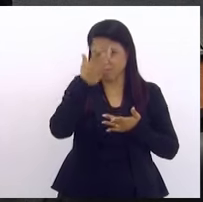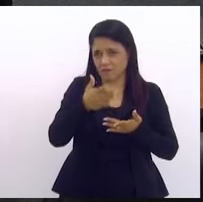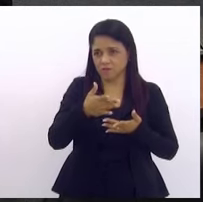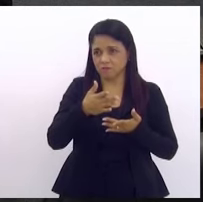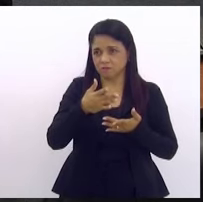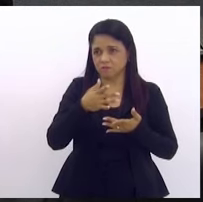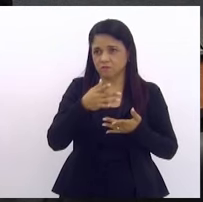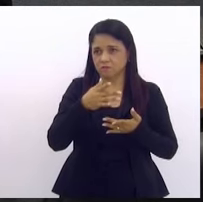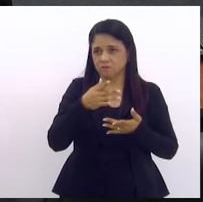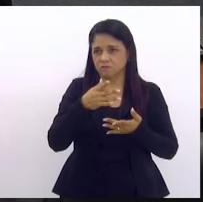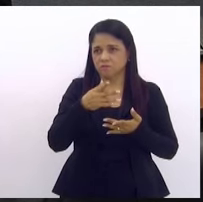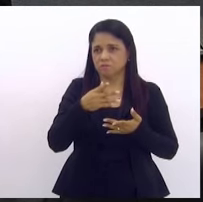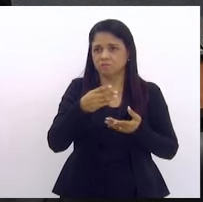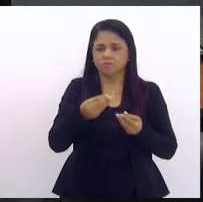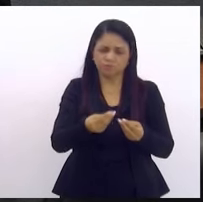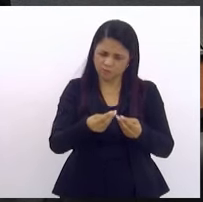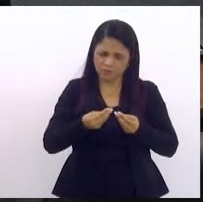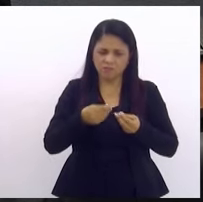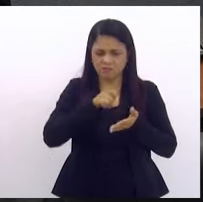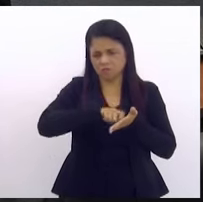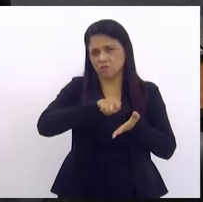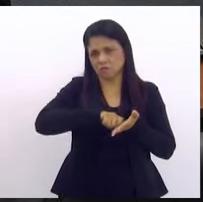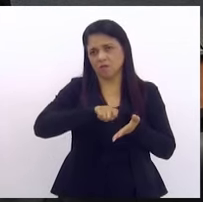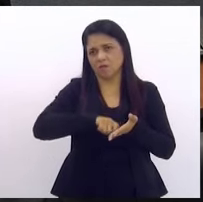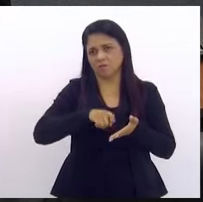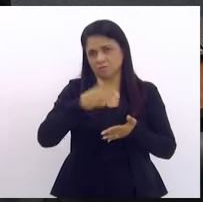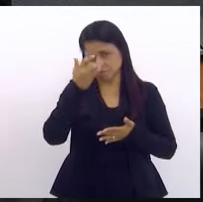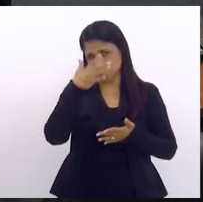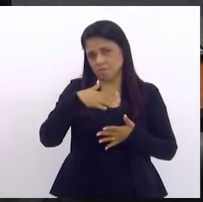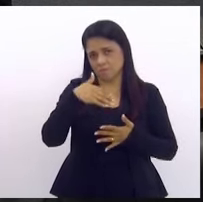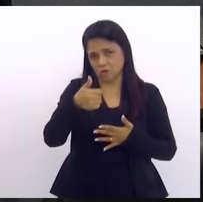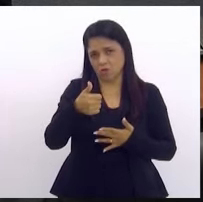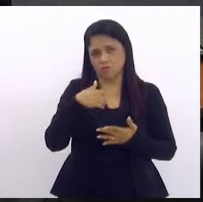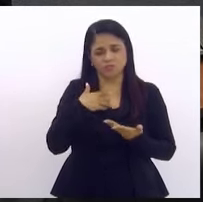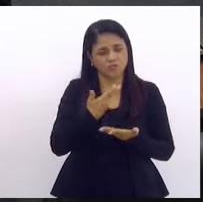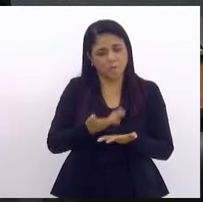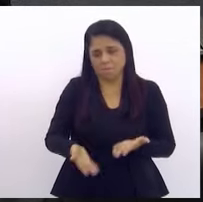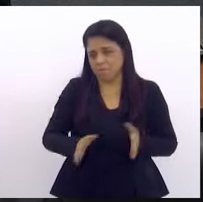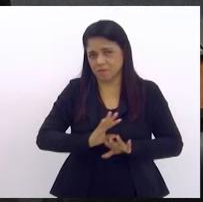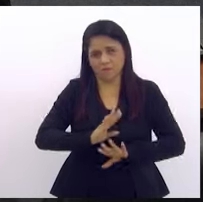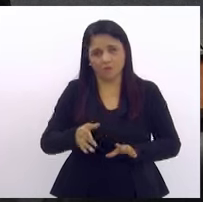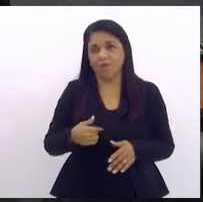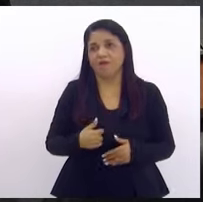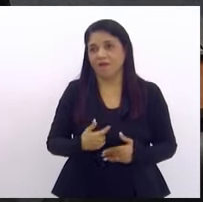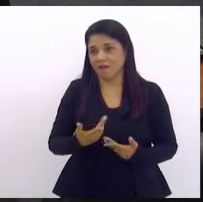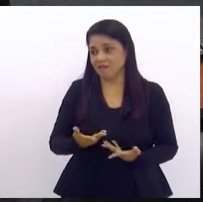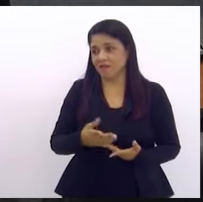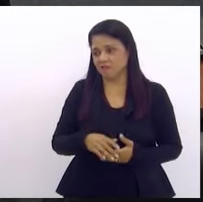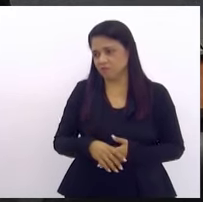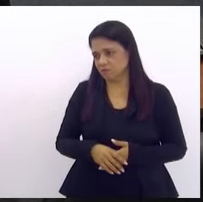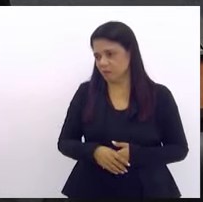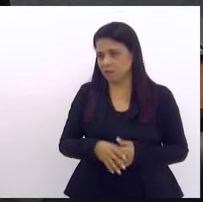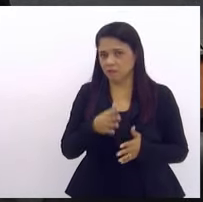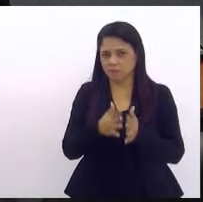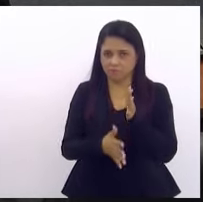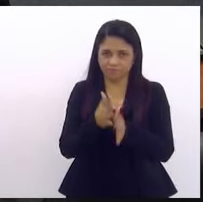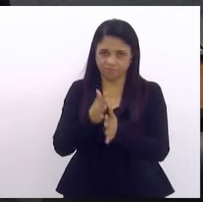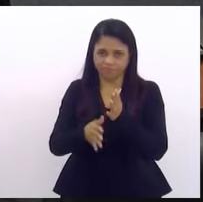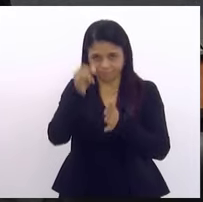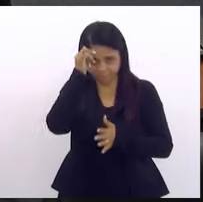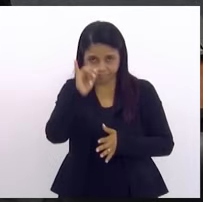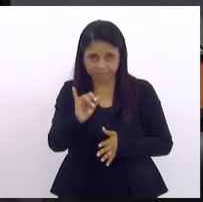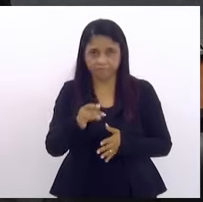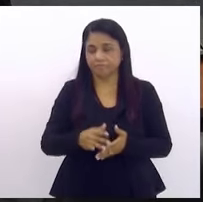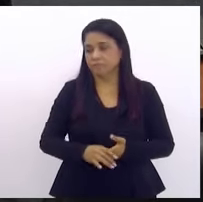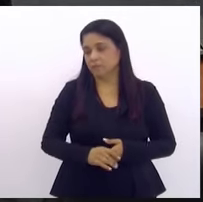fazendo a declaração não, aqui no microfone. Anotado aqui. Tá ótimo, presidente, obrigada. A gente já se perdeu no teu aqui, é para não dar confusão, traz para cá. Por